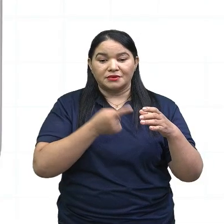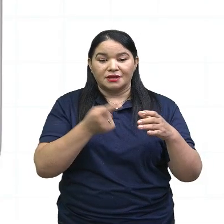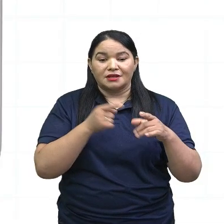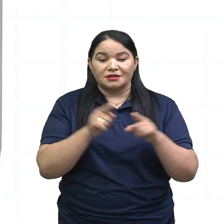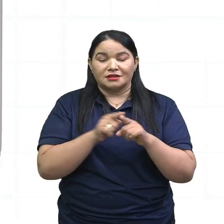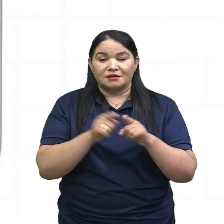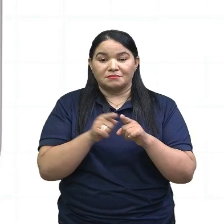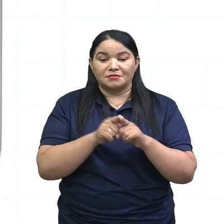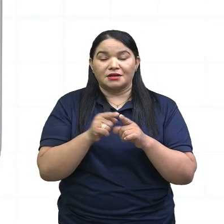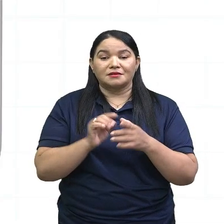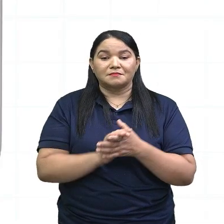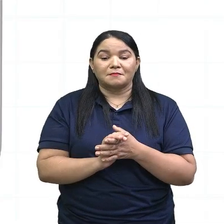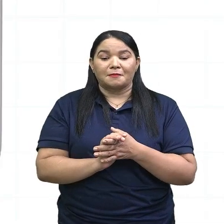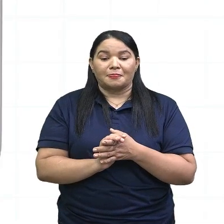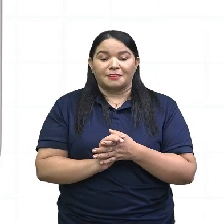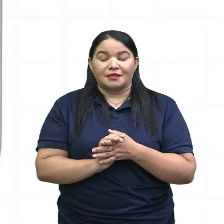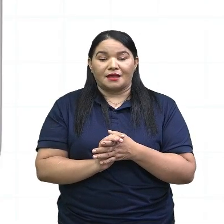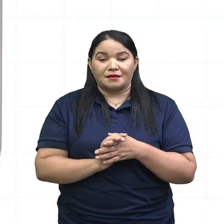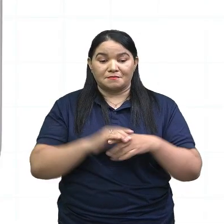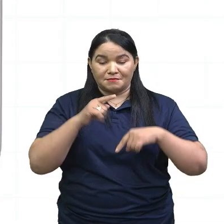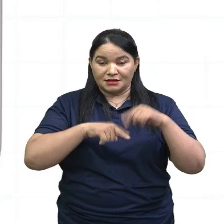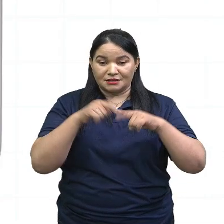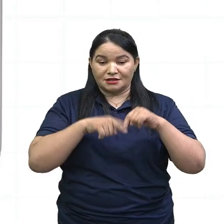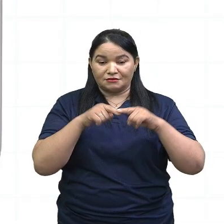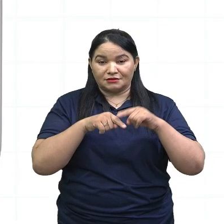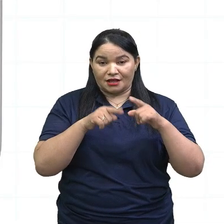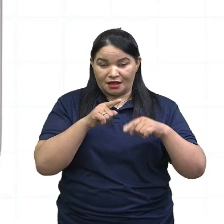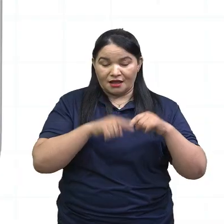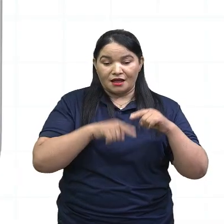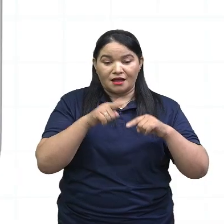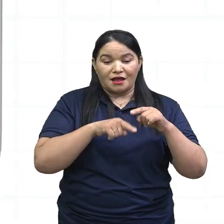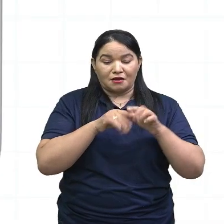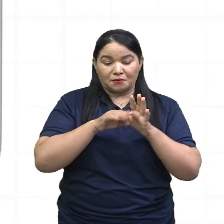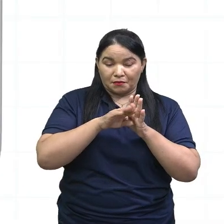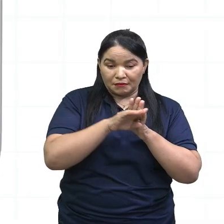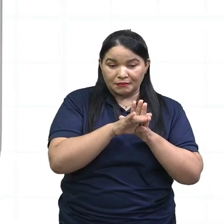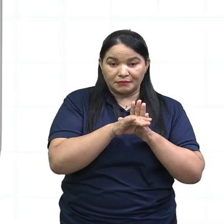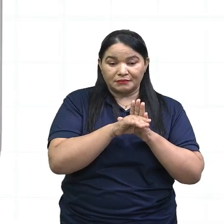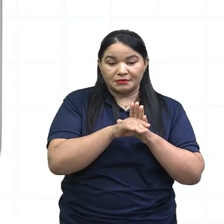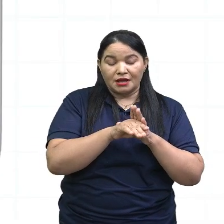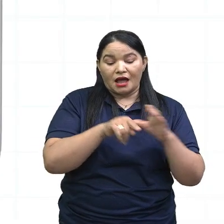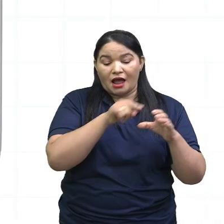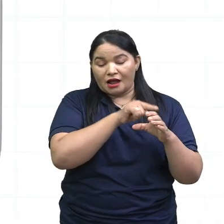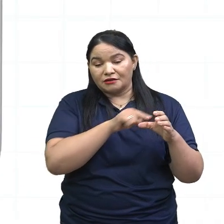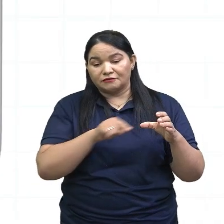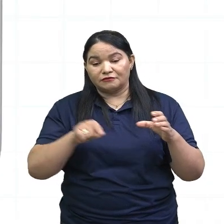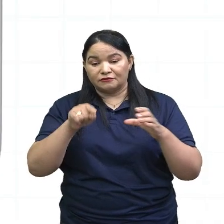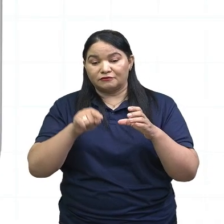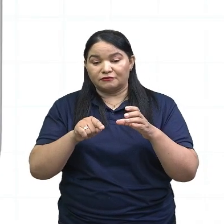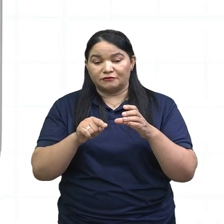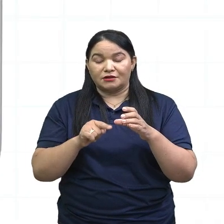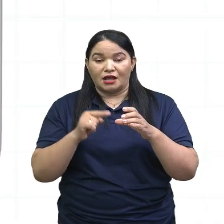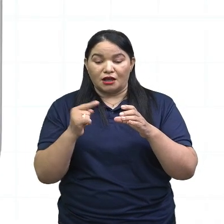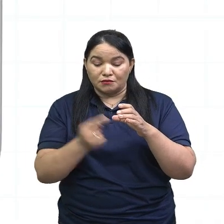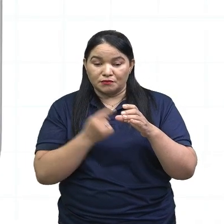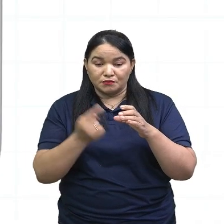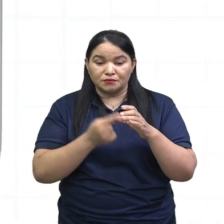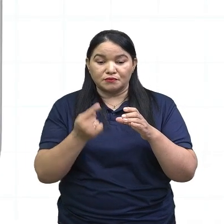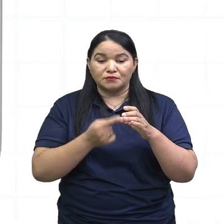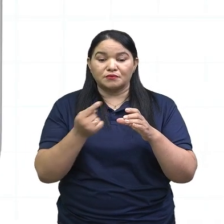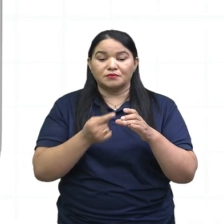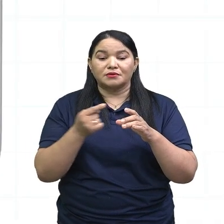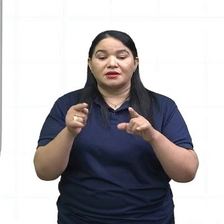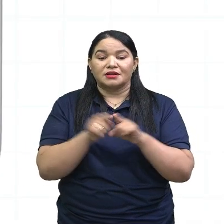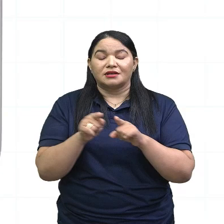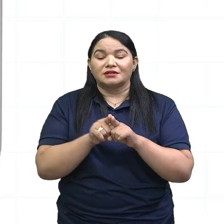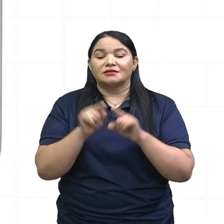produzido lá através do biogás. Ele aciona essa turbina, como a gente observa aqui na